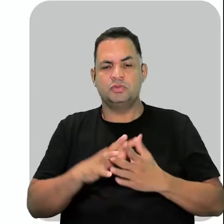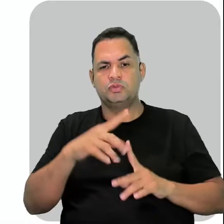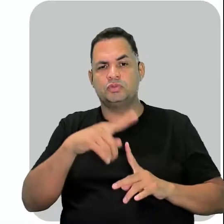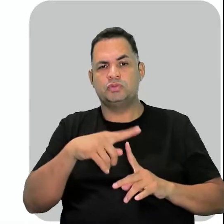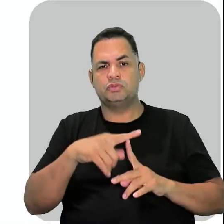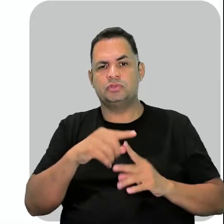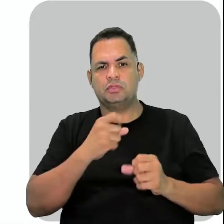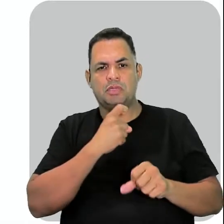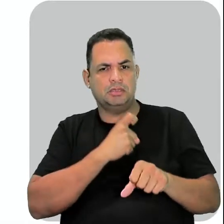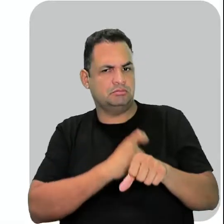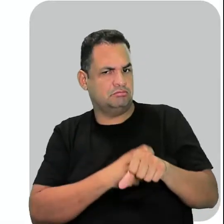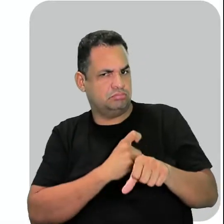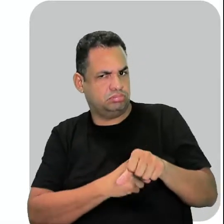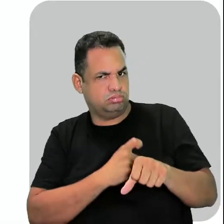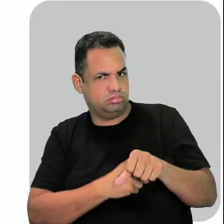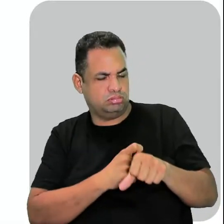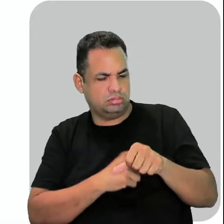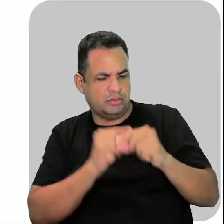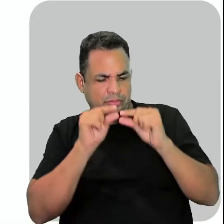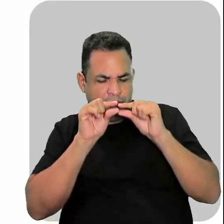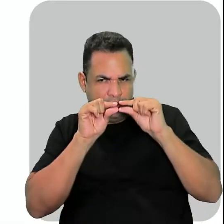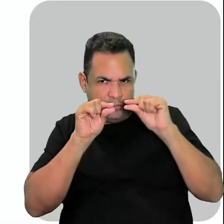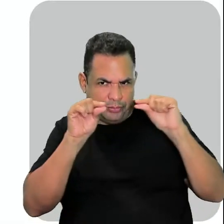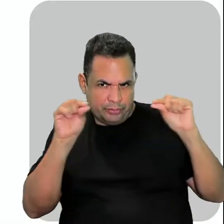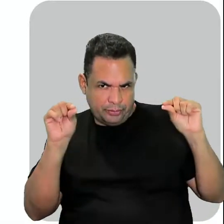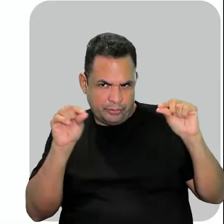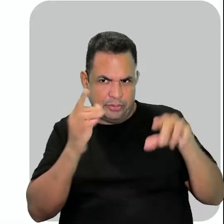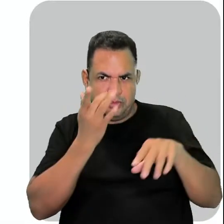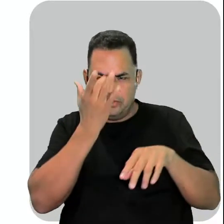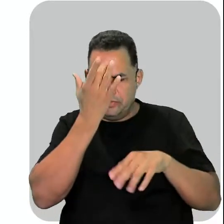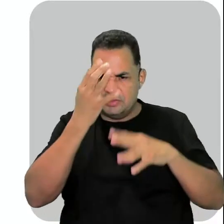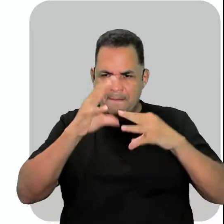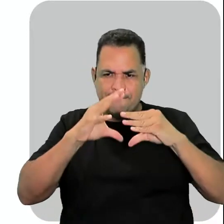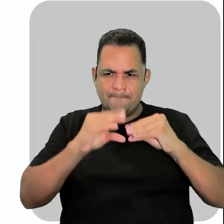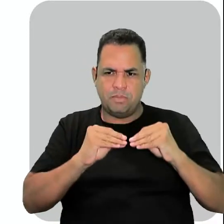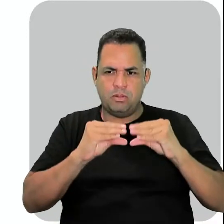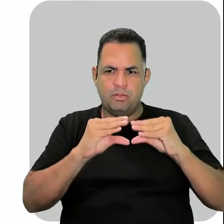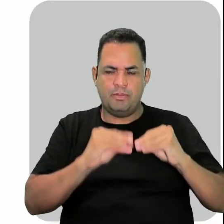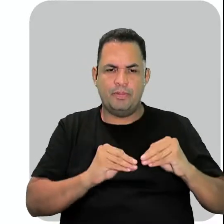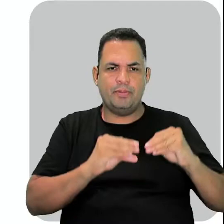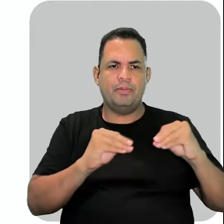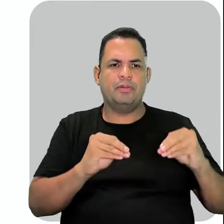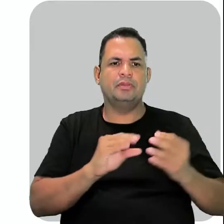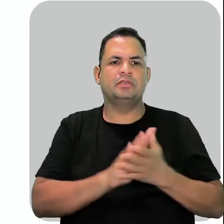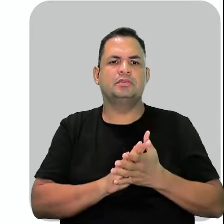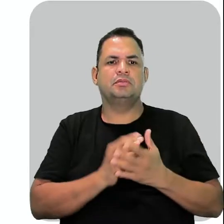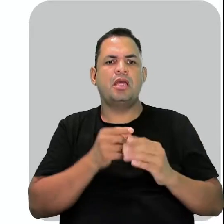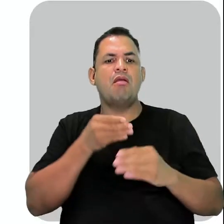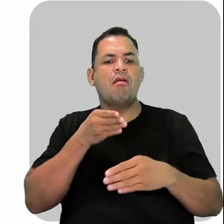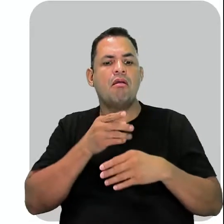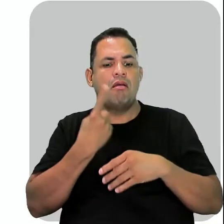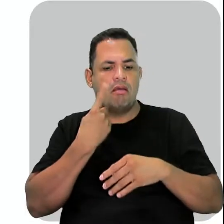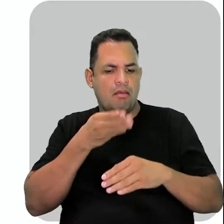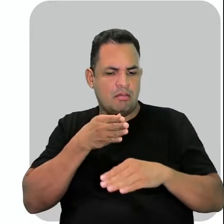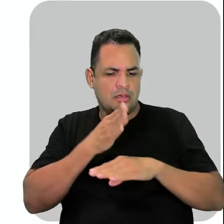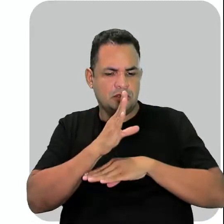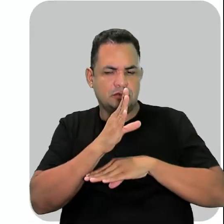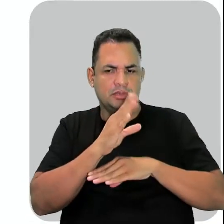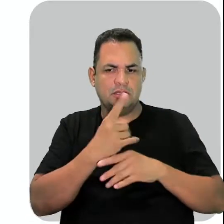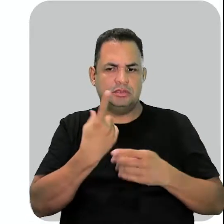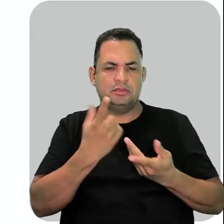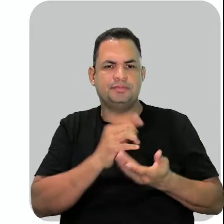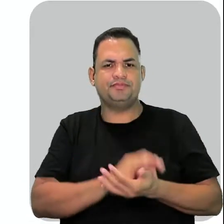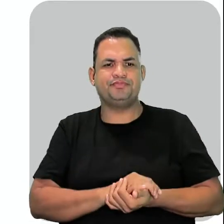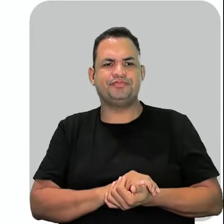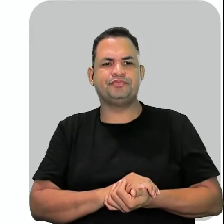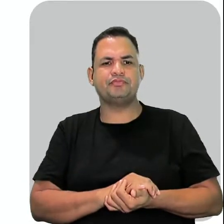mais rígidos, os mais fininhos e fáceis de amassar, os transparentes e muitos outros